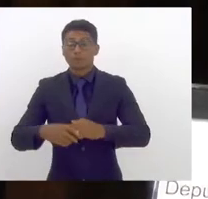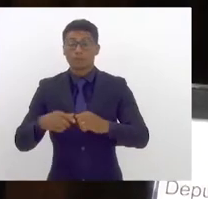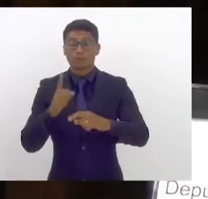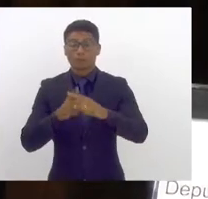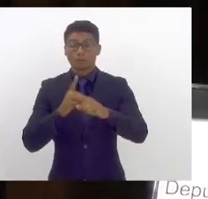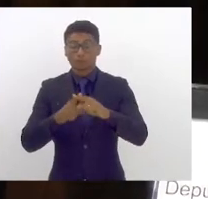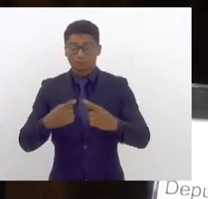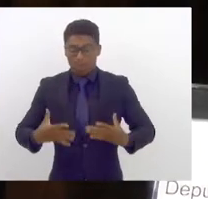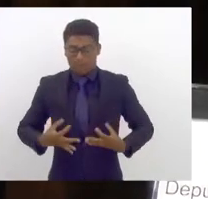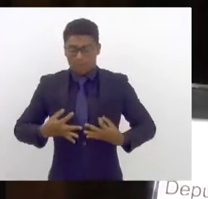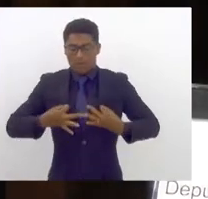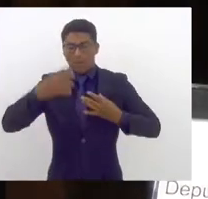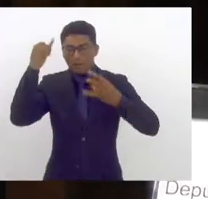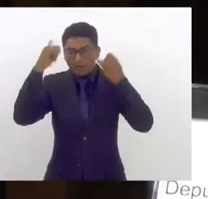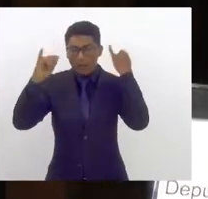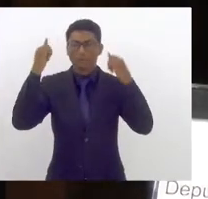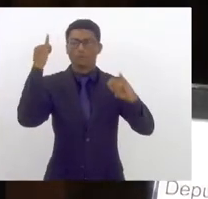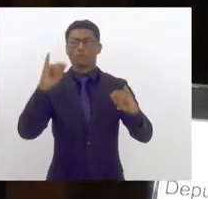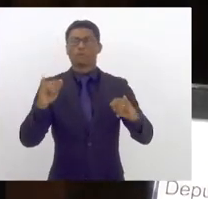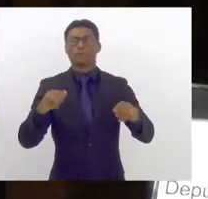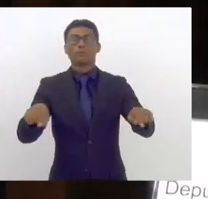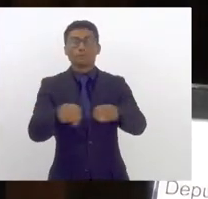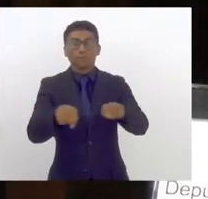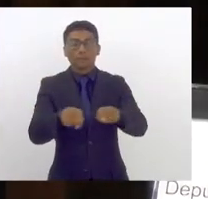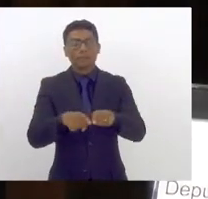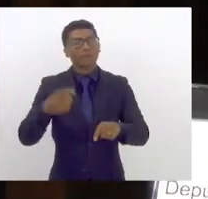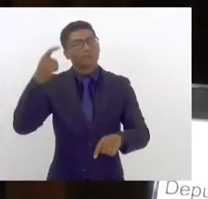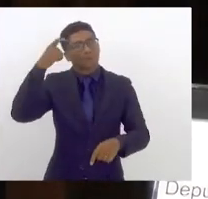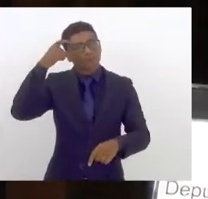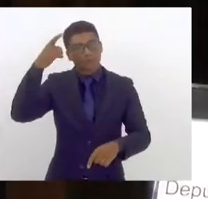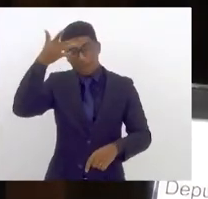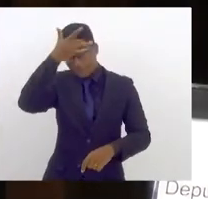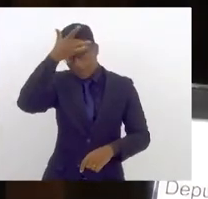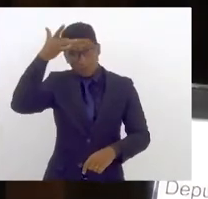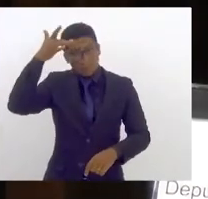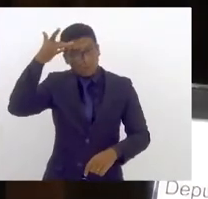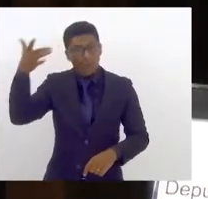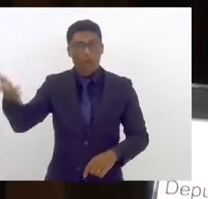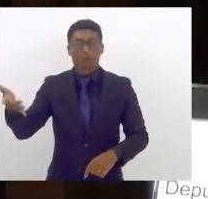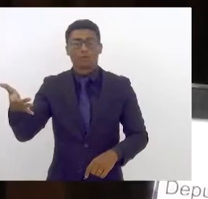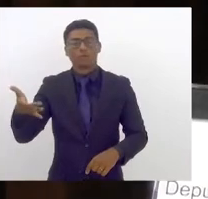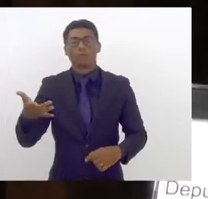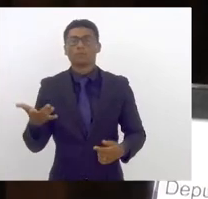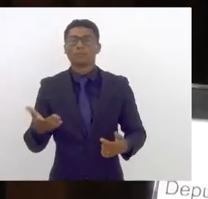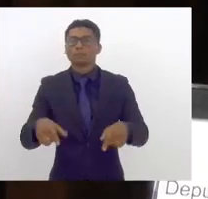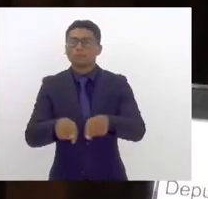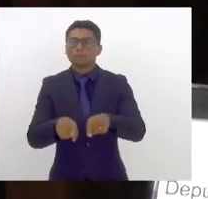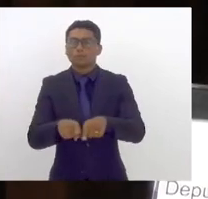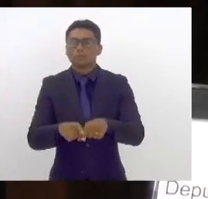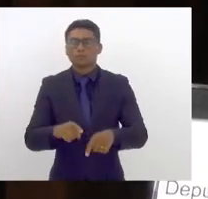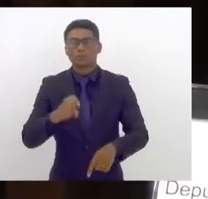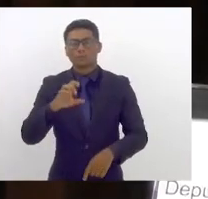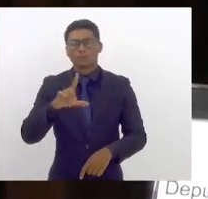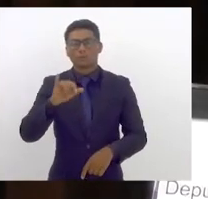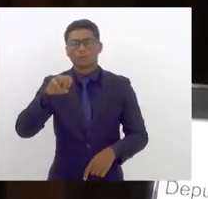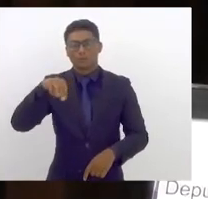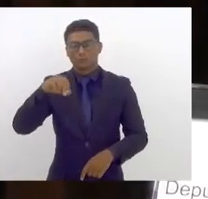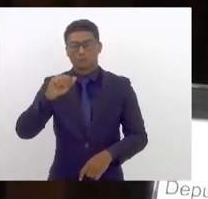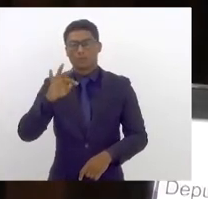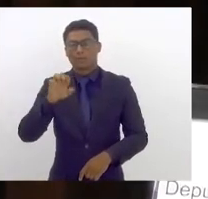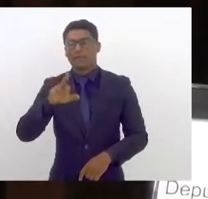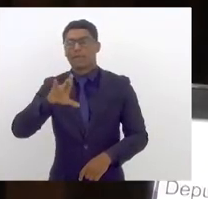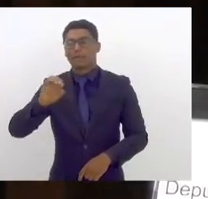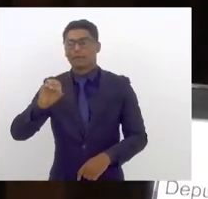do câncer mas também em questões de saúde mental né no climatério na menopausa a Reintegração Social